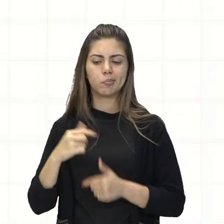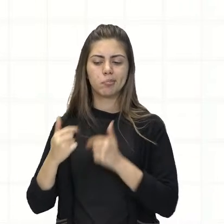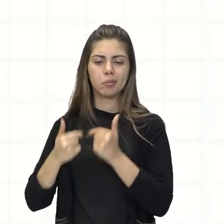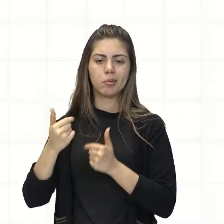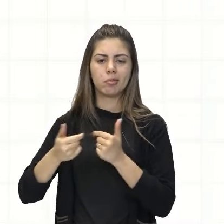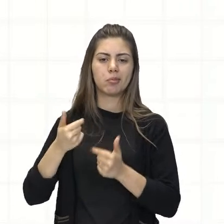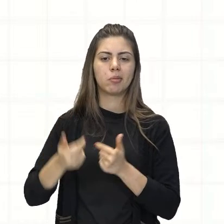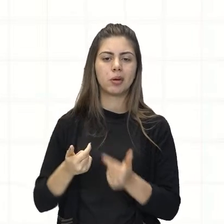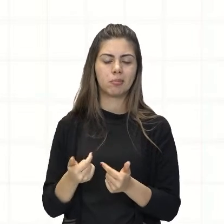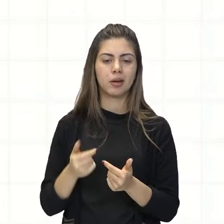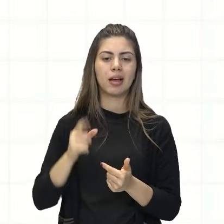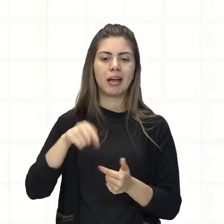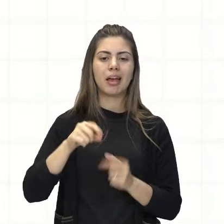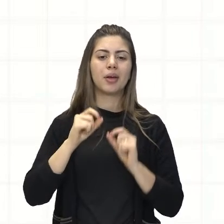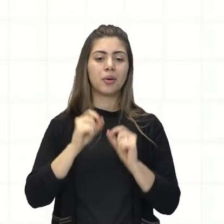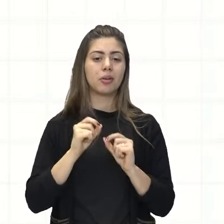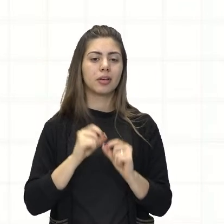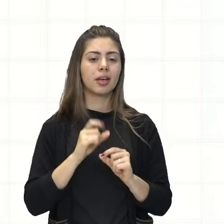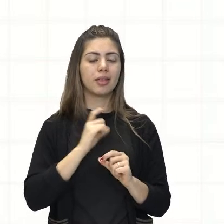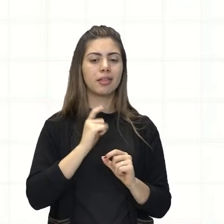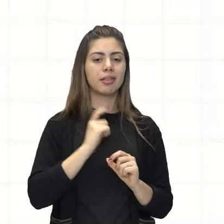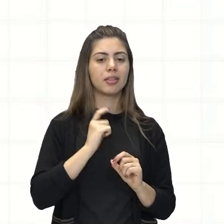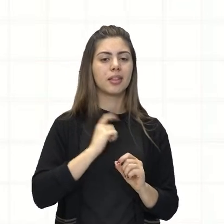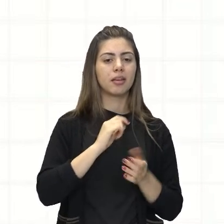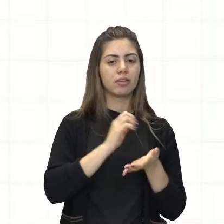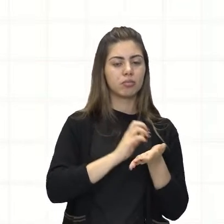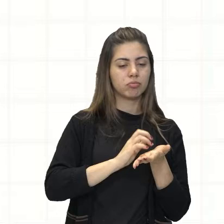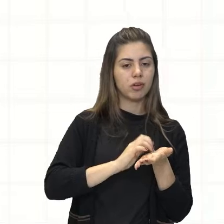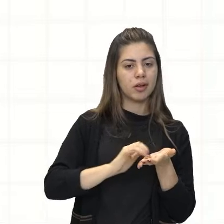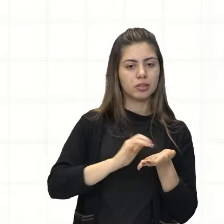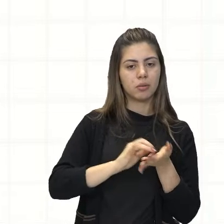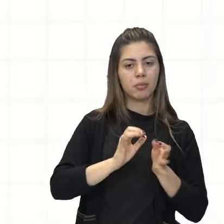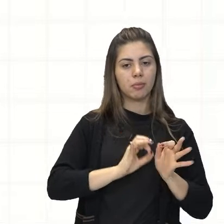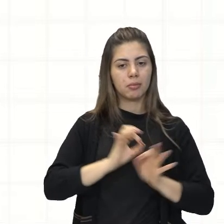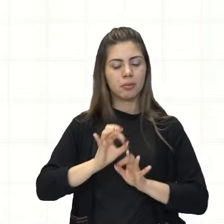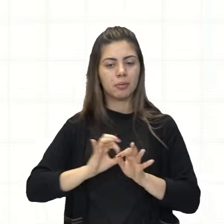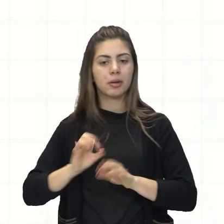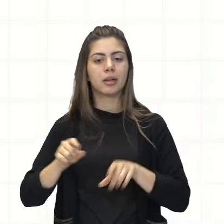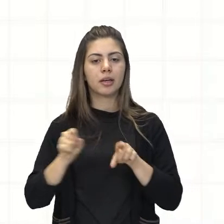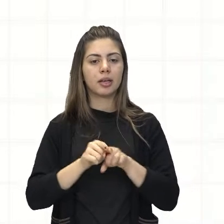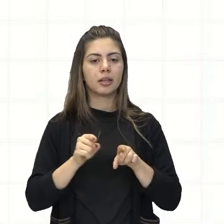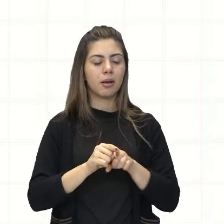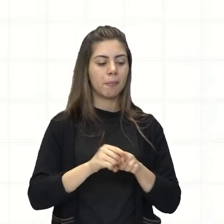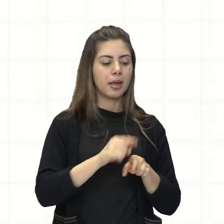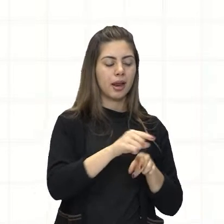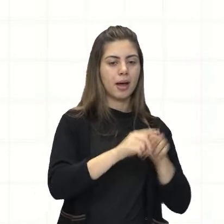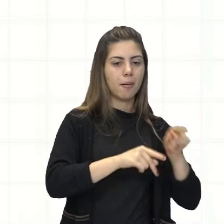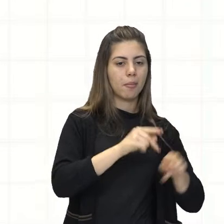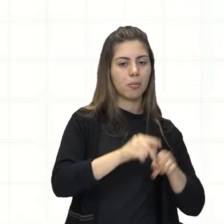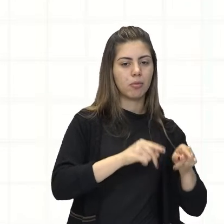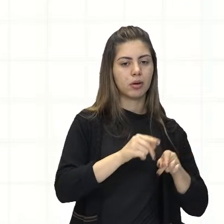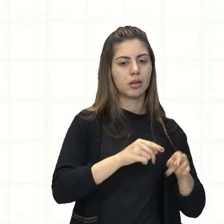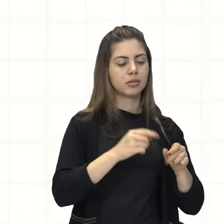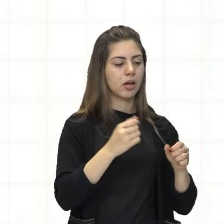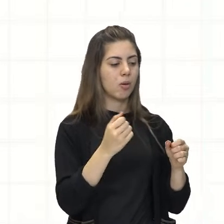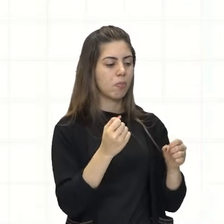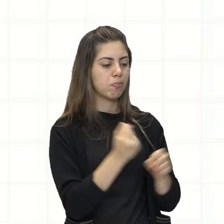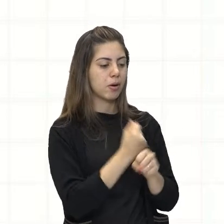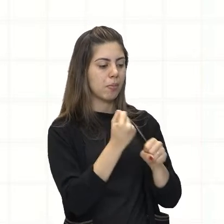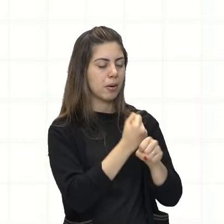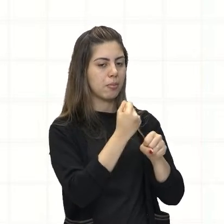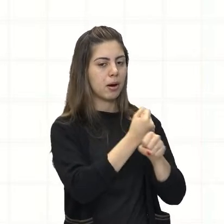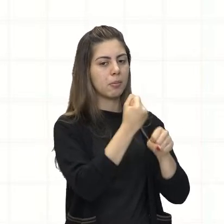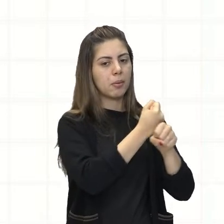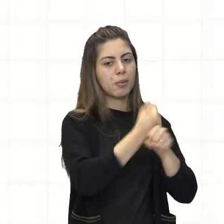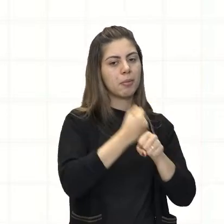instituições administrativas, o estilo arquitetônico dos povoados, vilas e cidades,